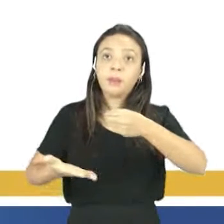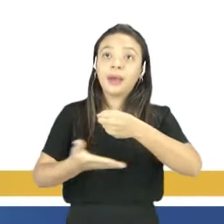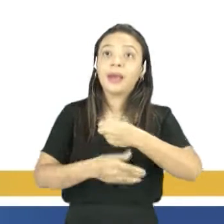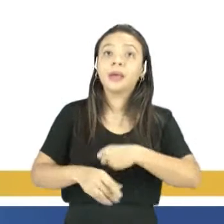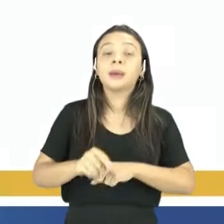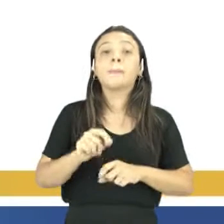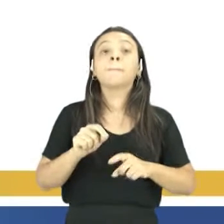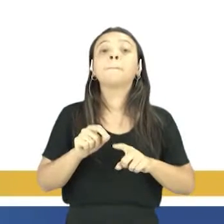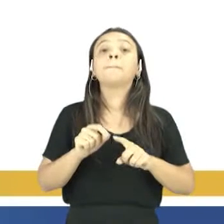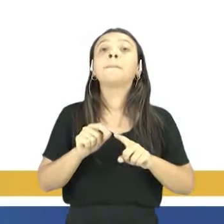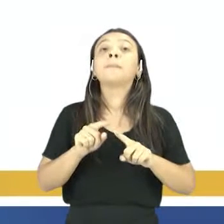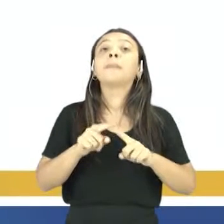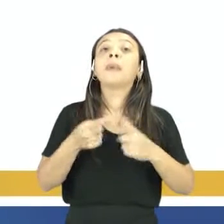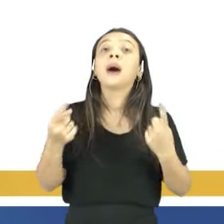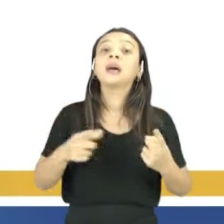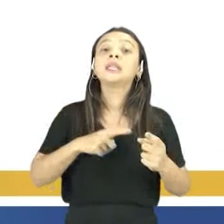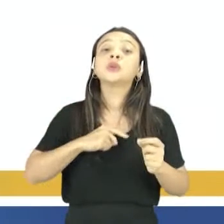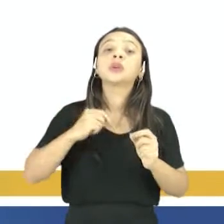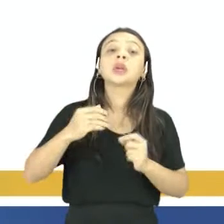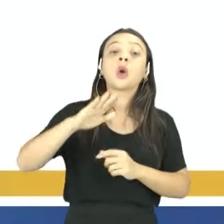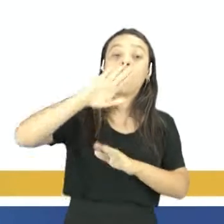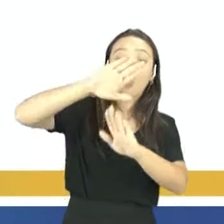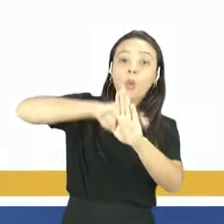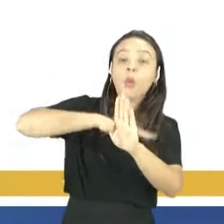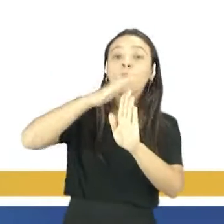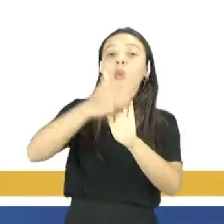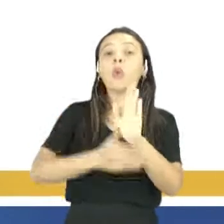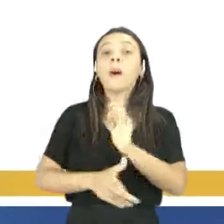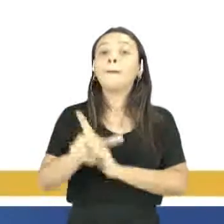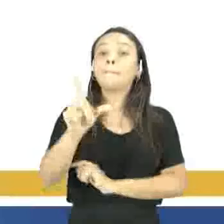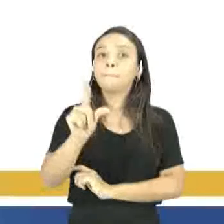exceto que os seus lados têm medidas menores.